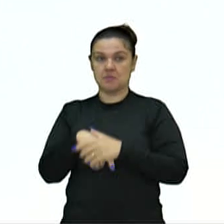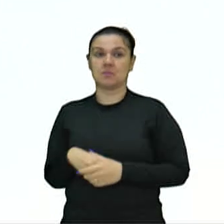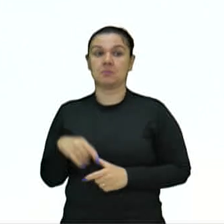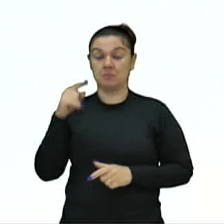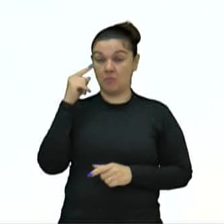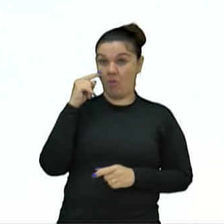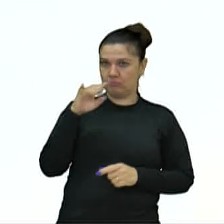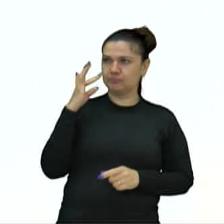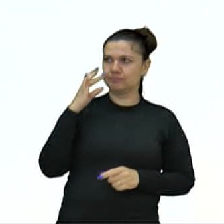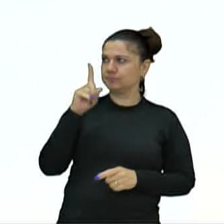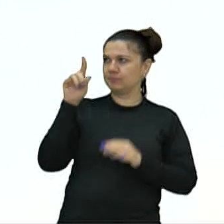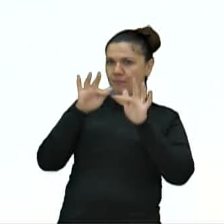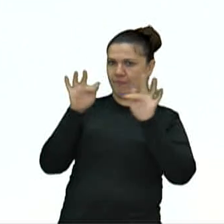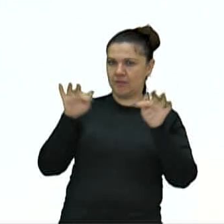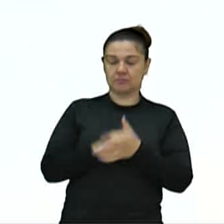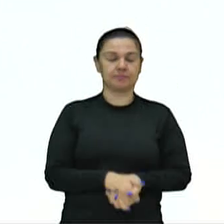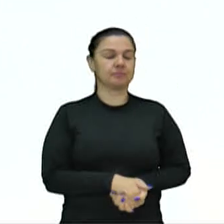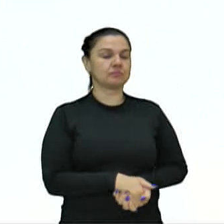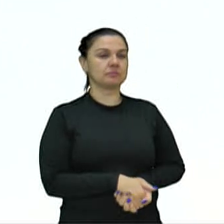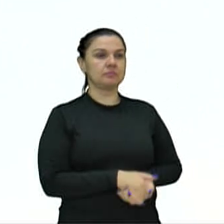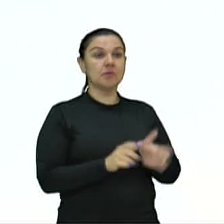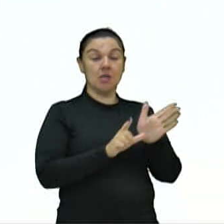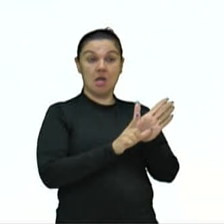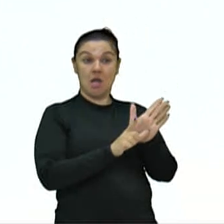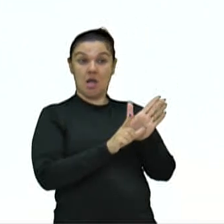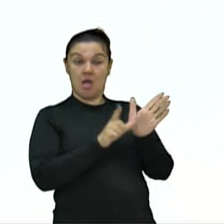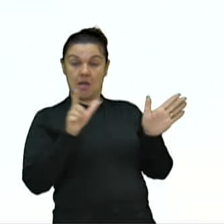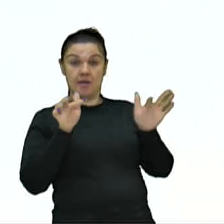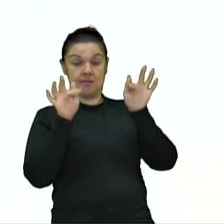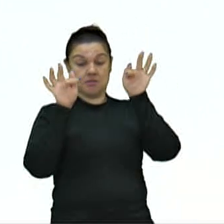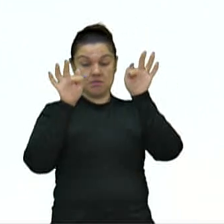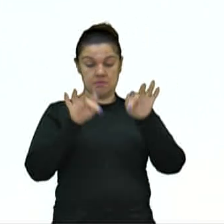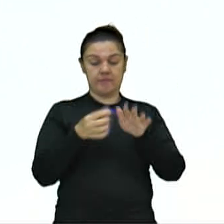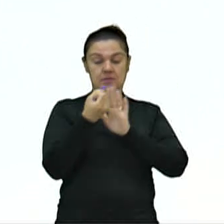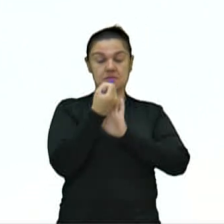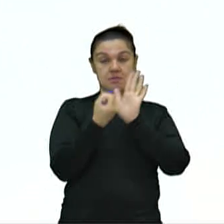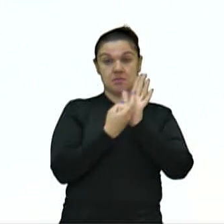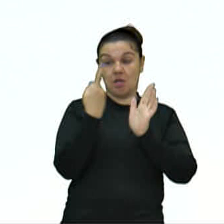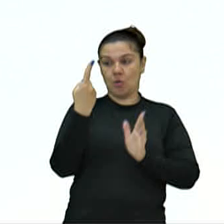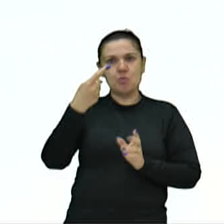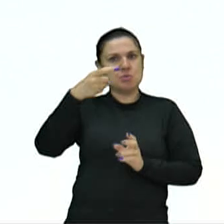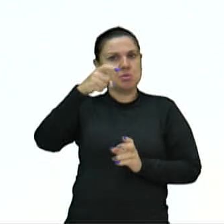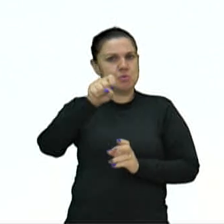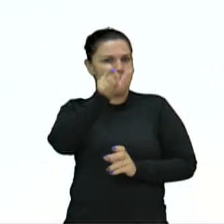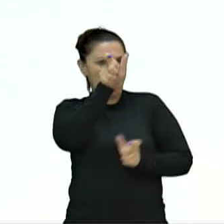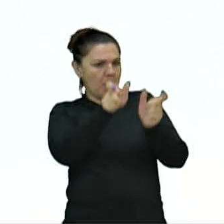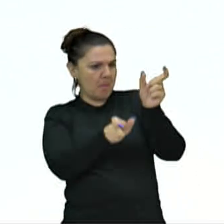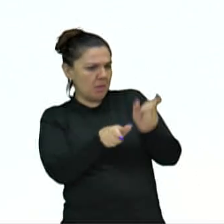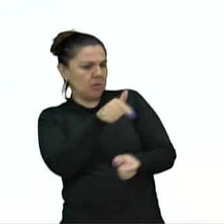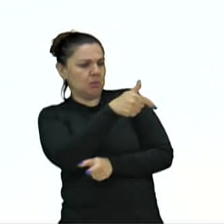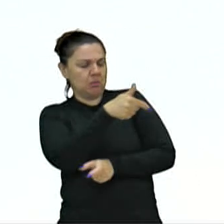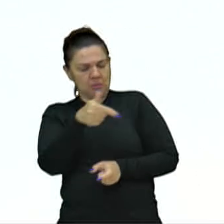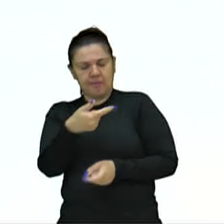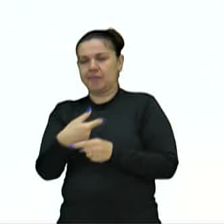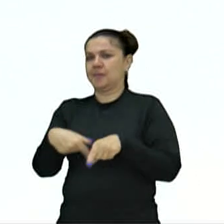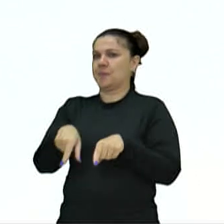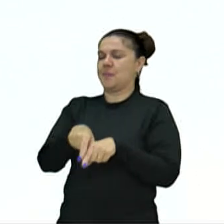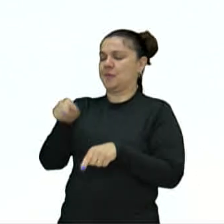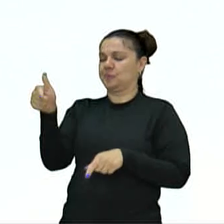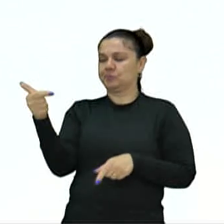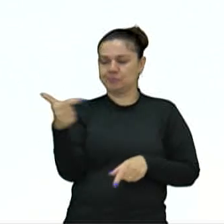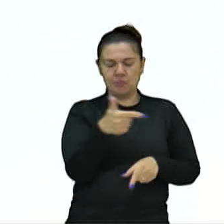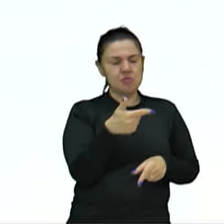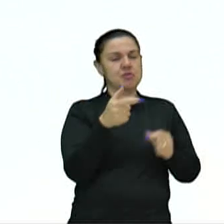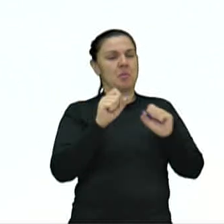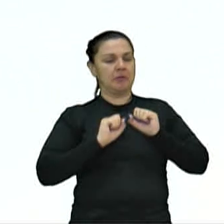dele. Antes do fim do século XVIII, o homem não existia, assim como não existiam a potência